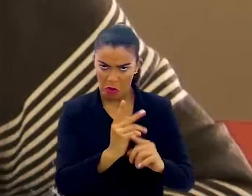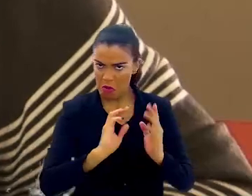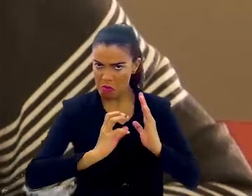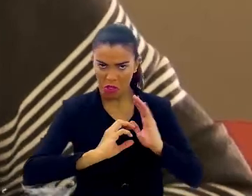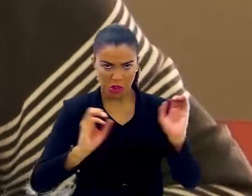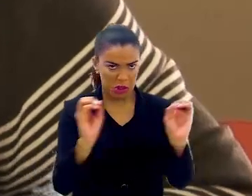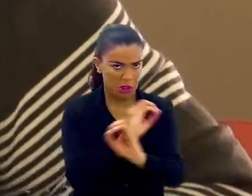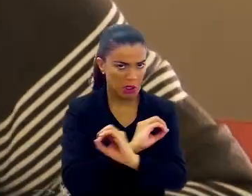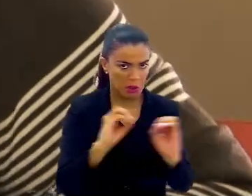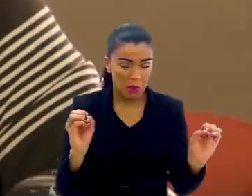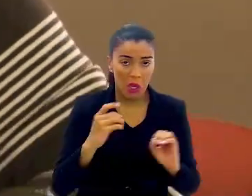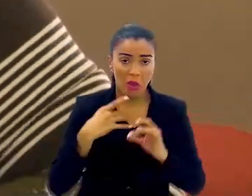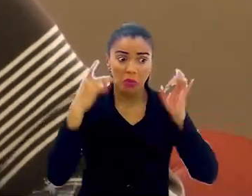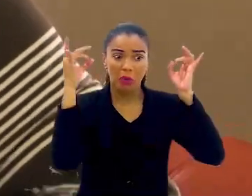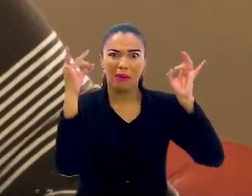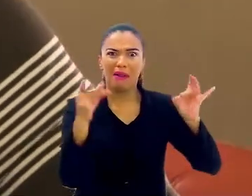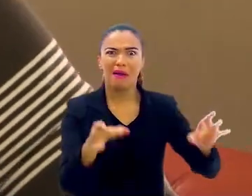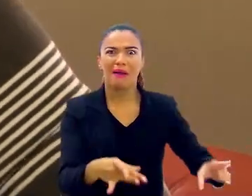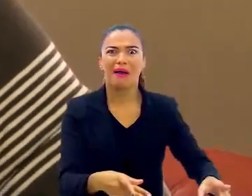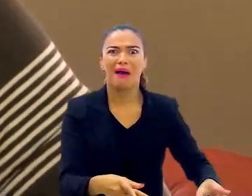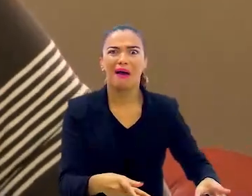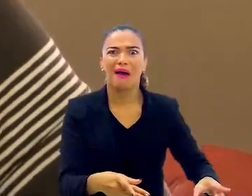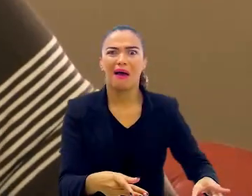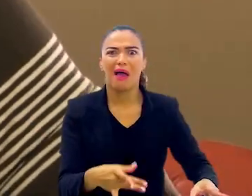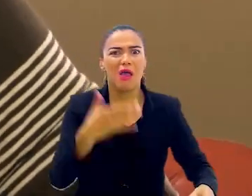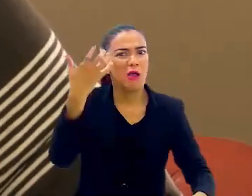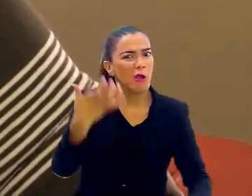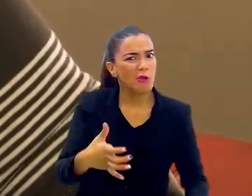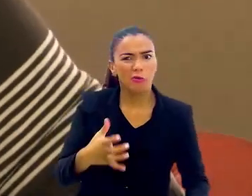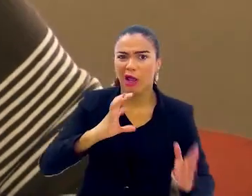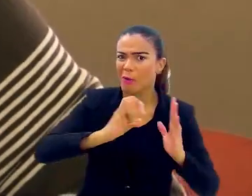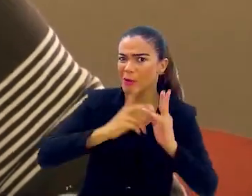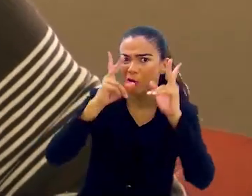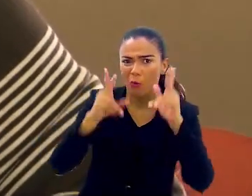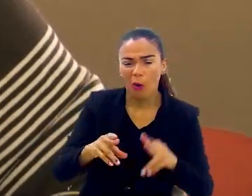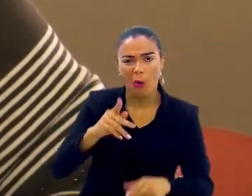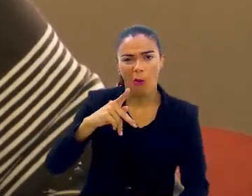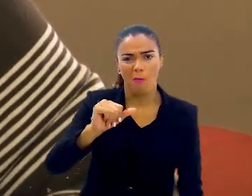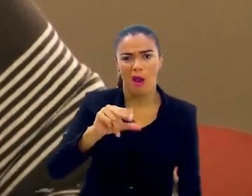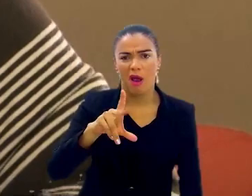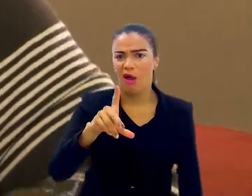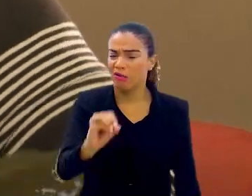para partido nenhum. Eu estou deixando porque eu não fico no mesmo partido que está o Paulo Ramos.